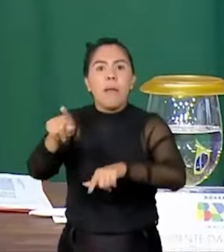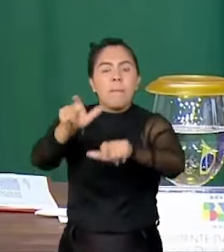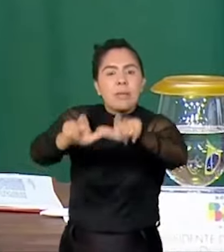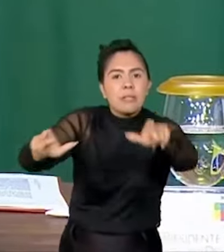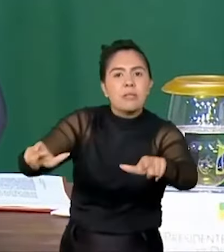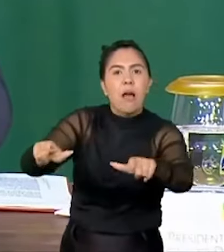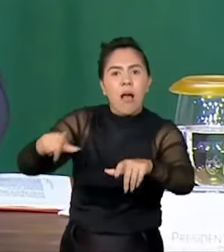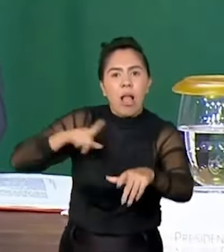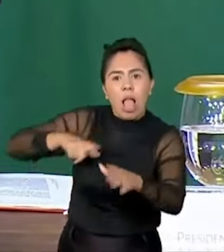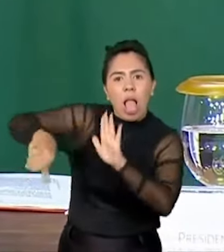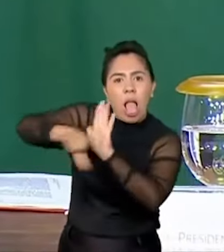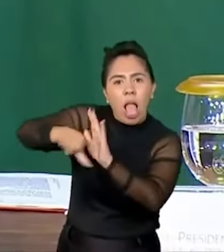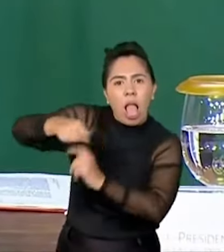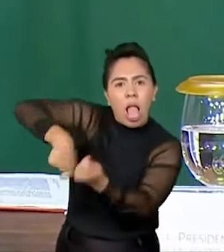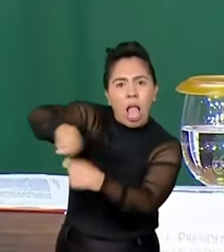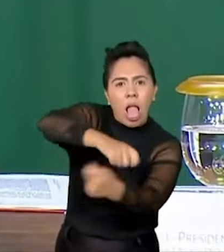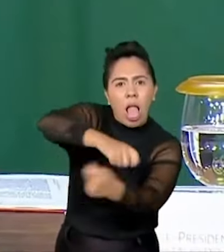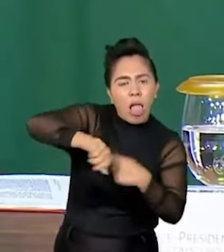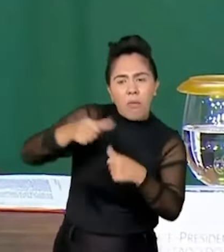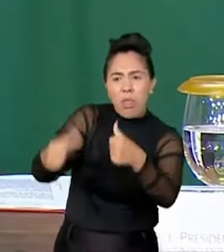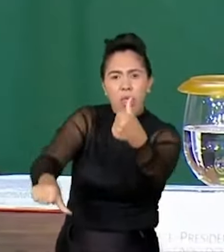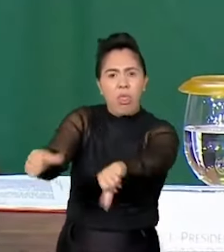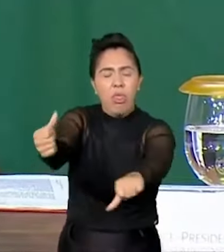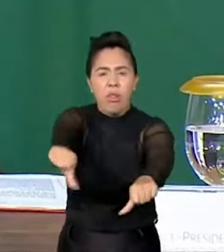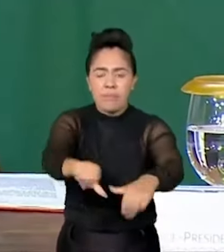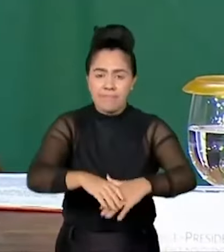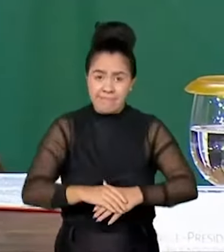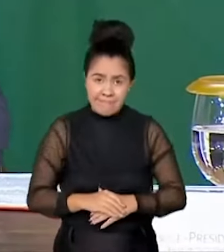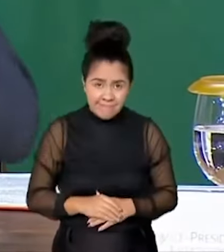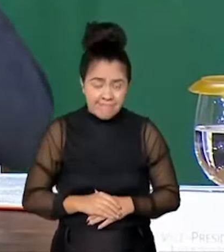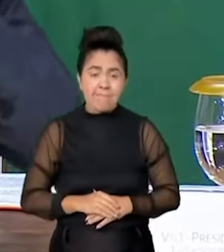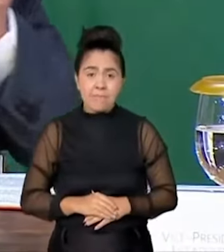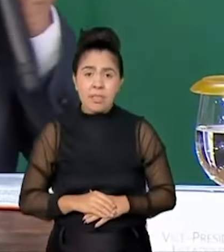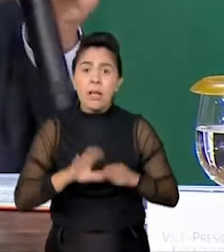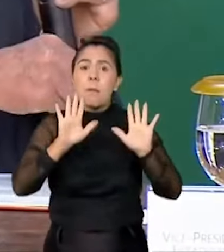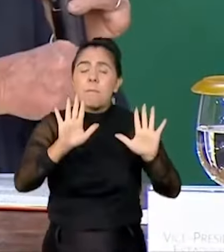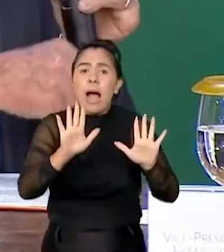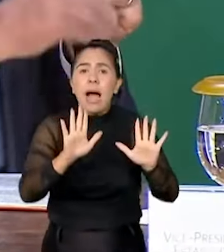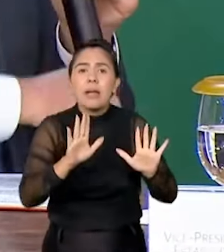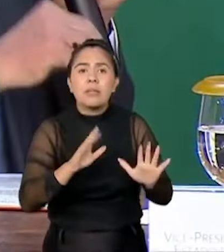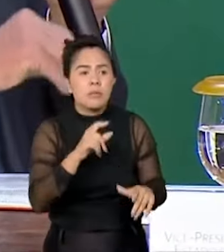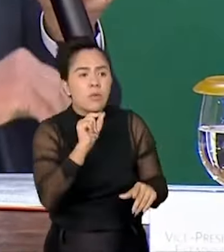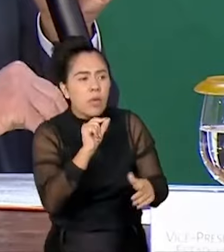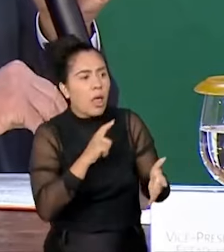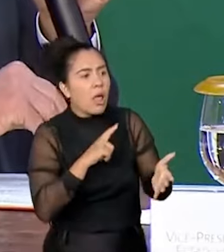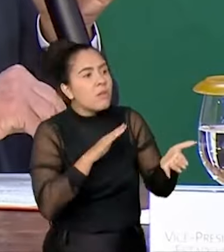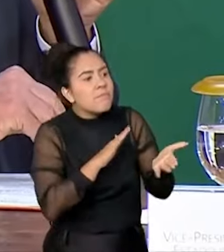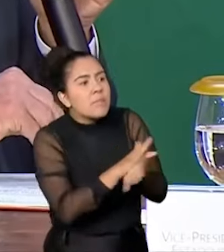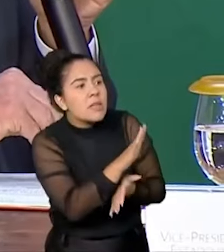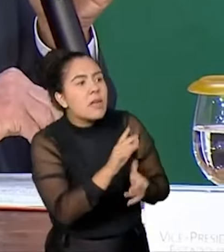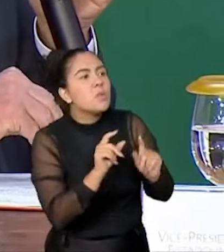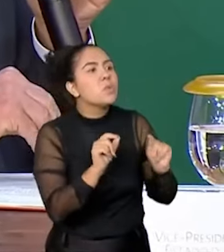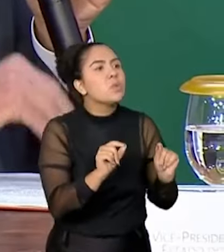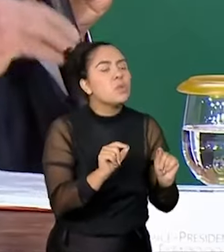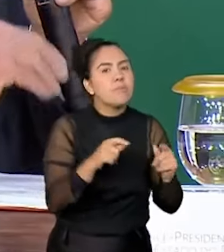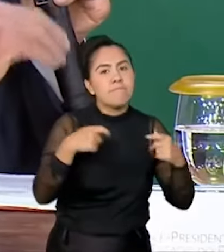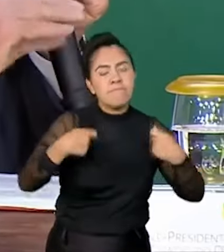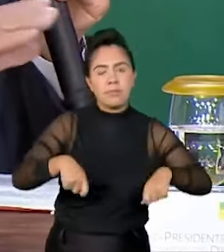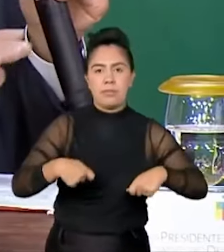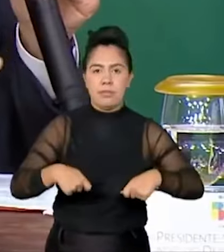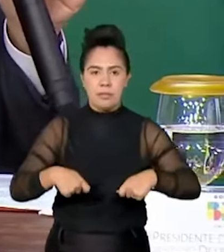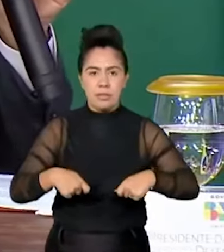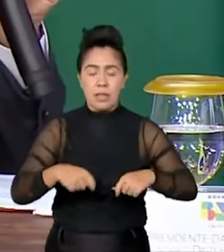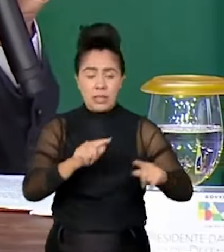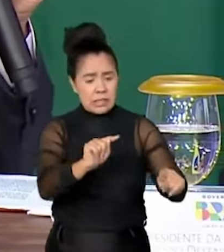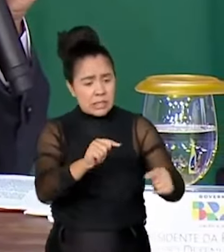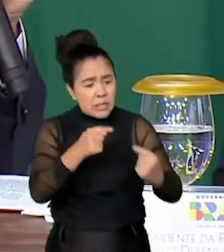um estudo, não quanto custa fazer, mas quanto não custa fazer. Porque esse é